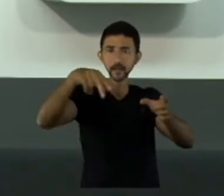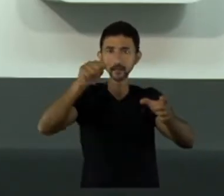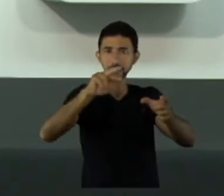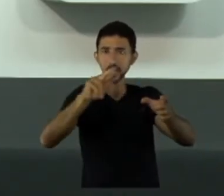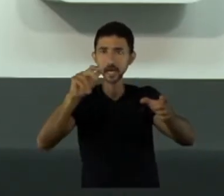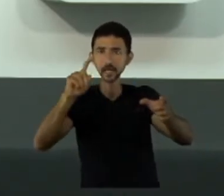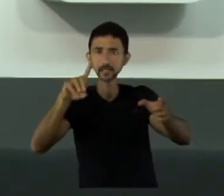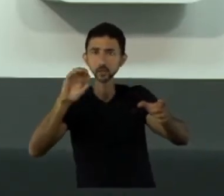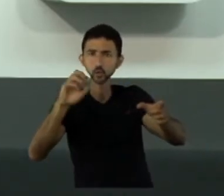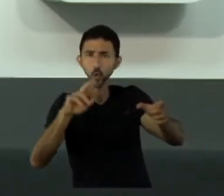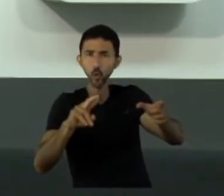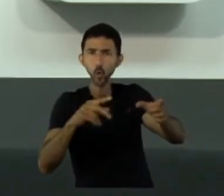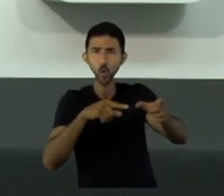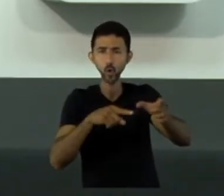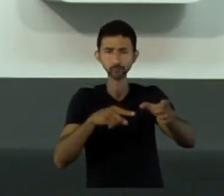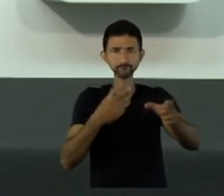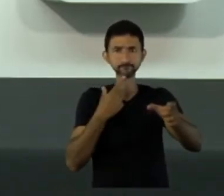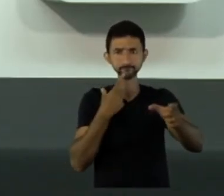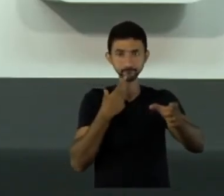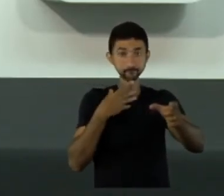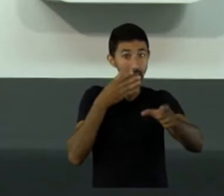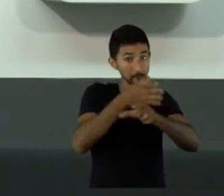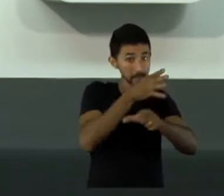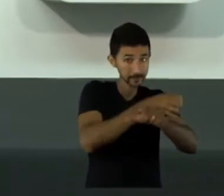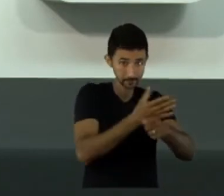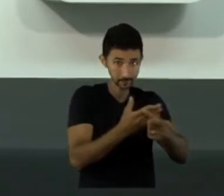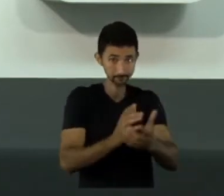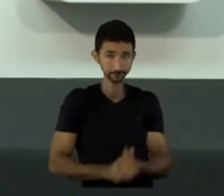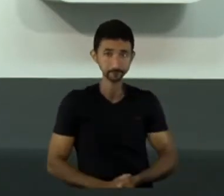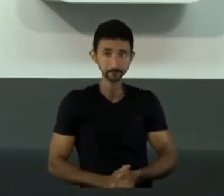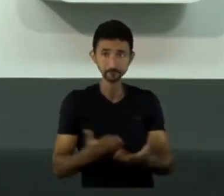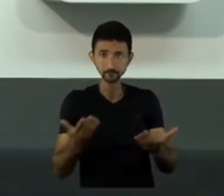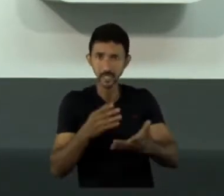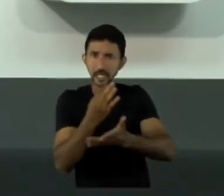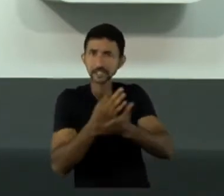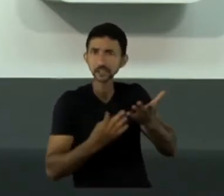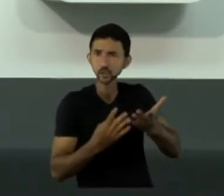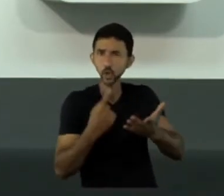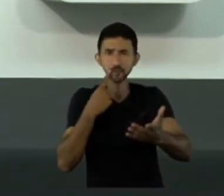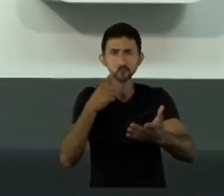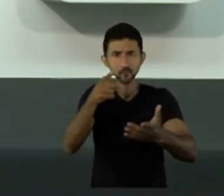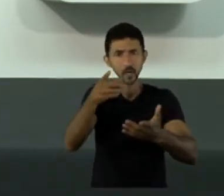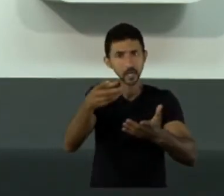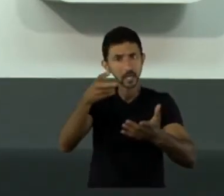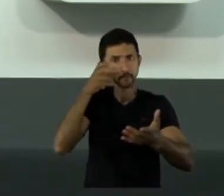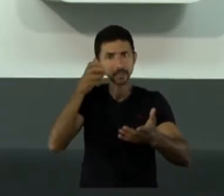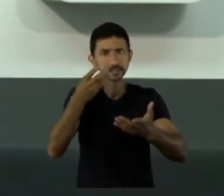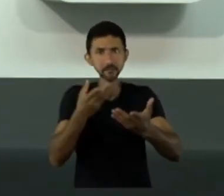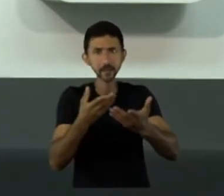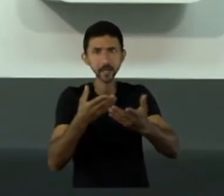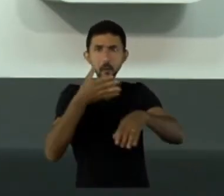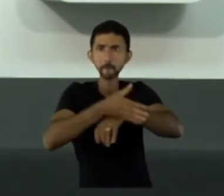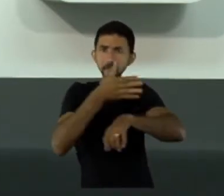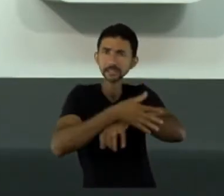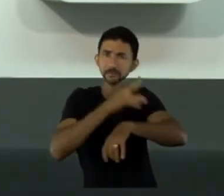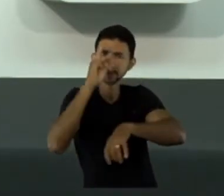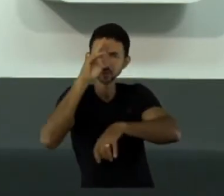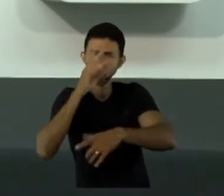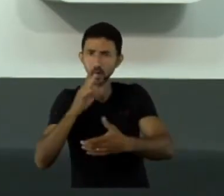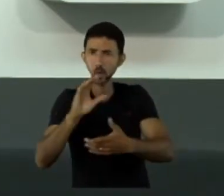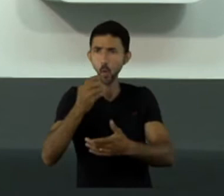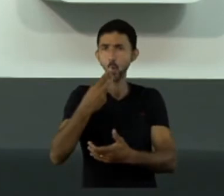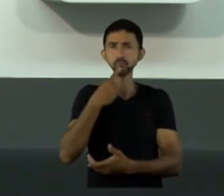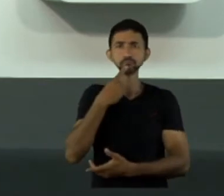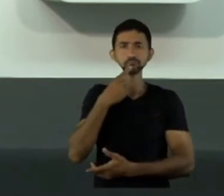história. Nessa história que nós acabamos de ver e de ouvir, o narrador, você conseguiu perceber se ele é um participante ou se ele